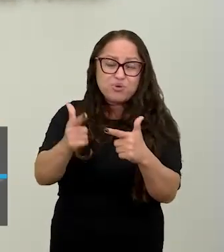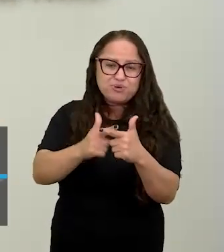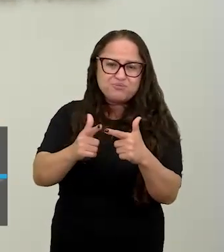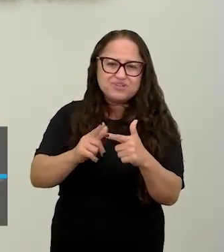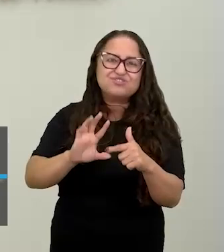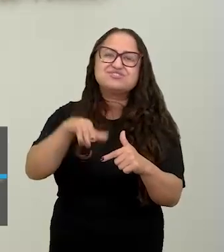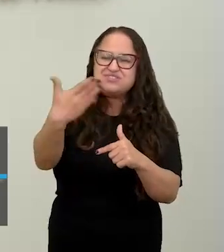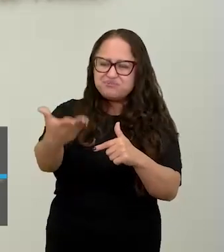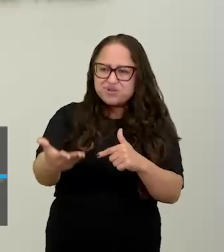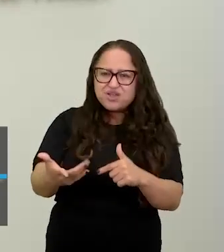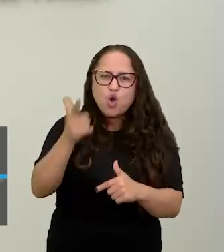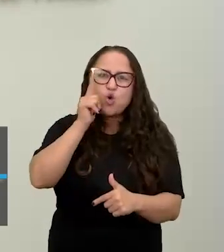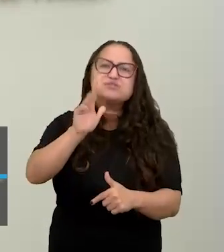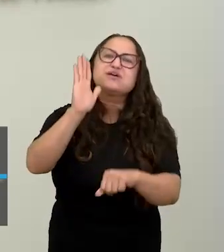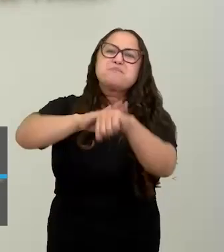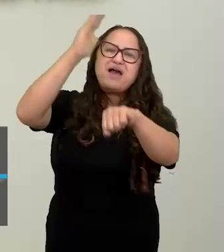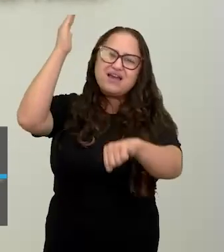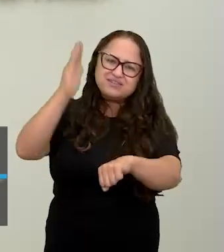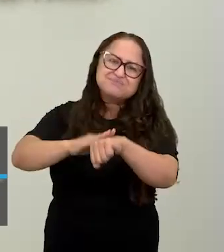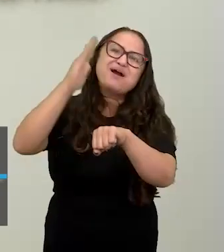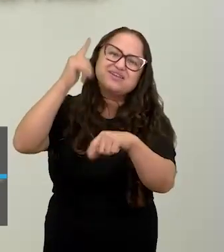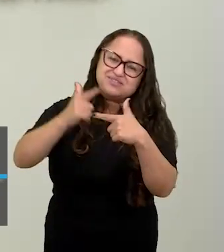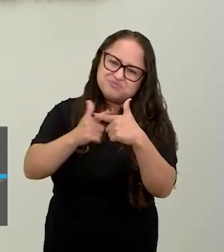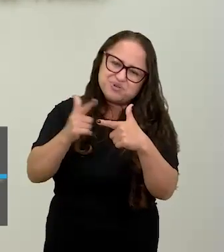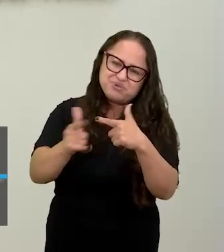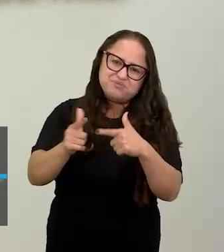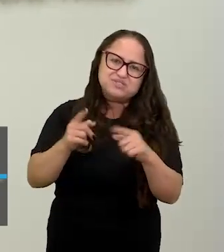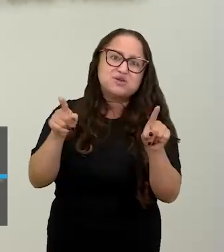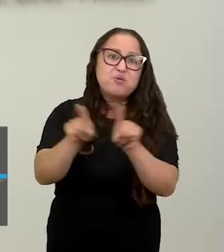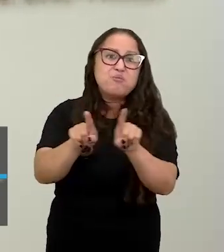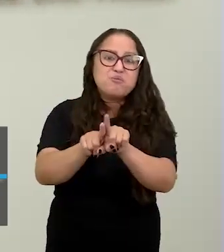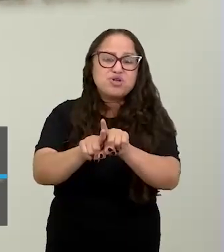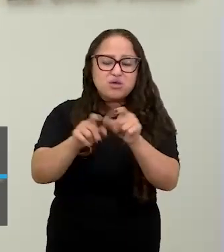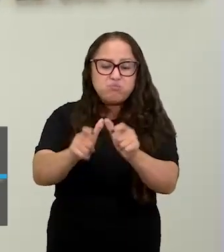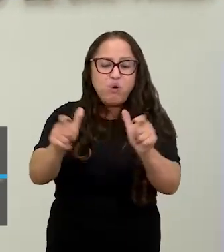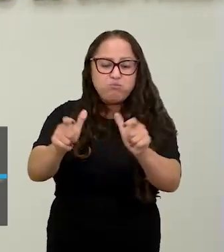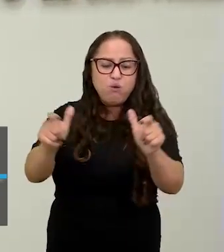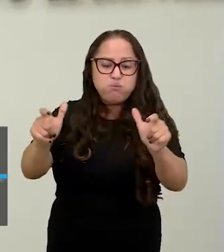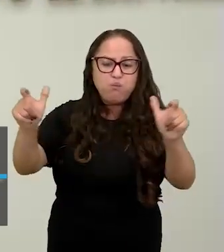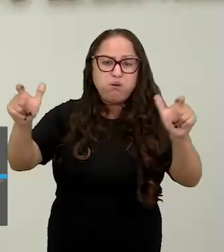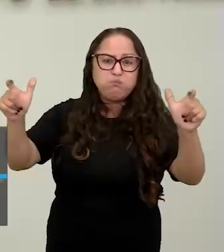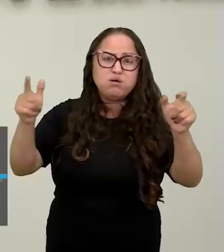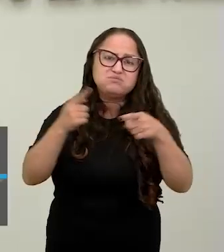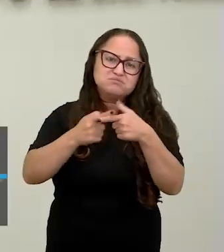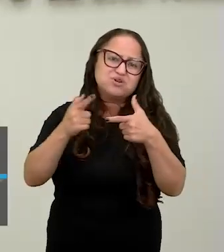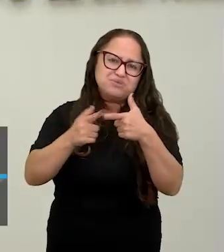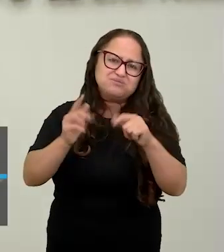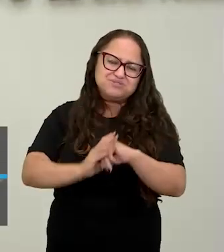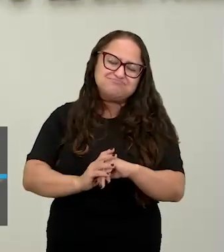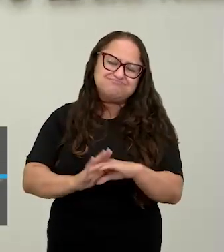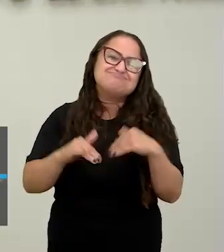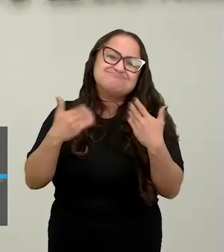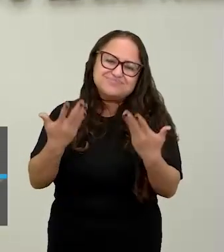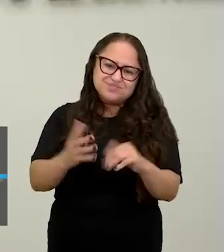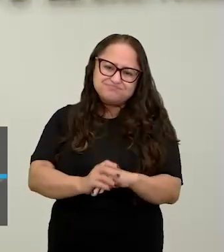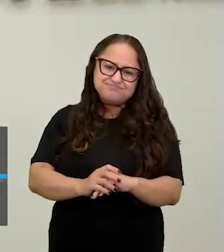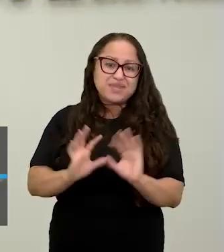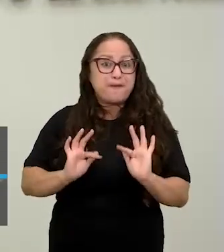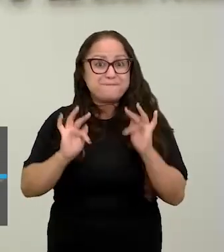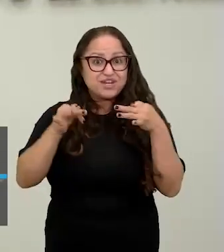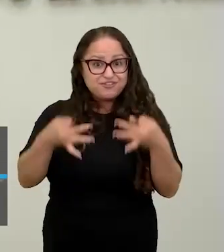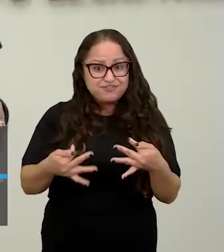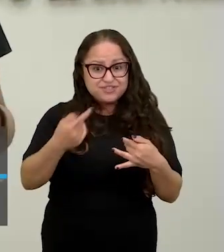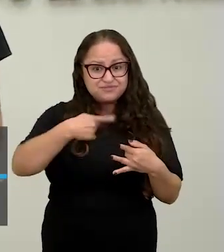outro, né? Que é justamente a gente entrar nessa bola de neve dos sistemas autoritários para depois ter que sair tudo de novo. E aí, para finalizar,